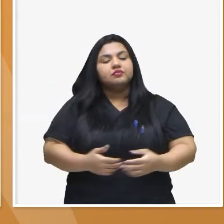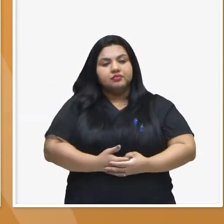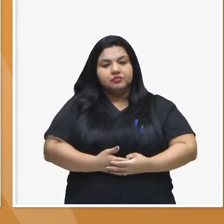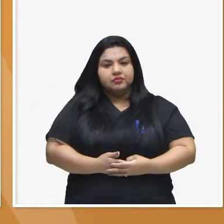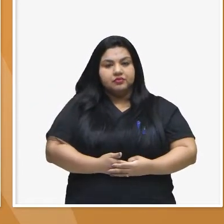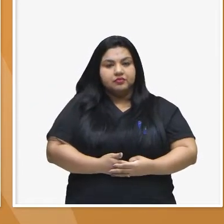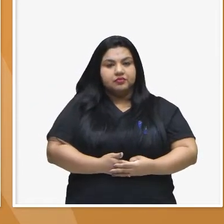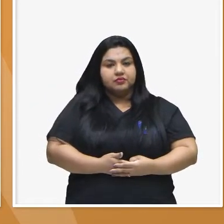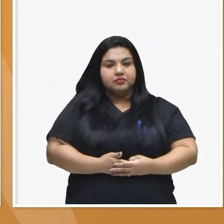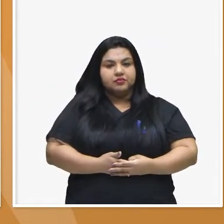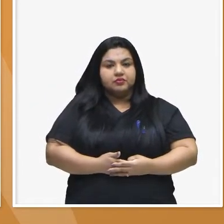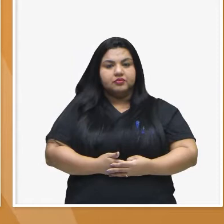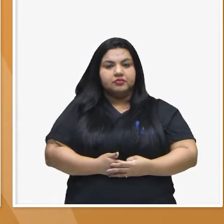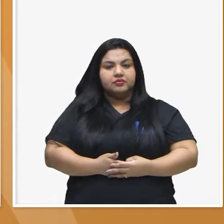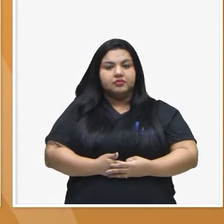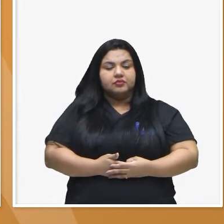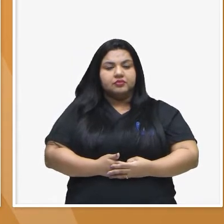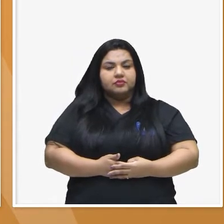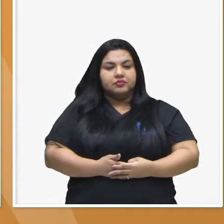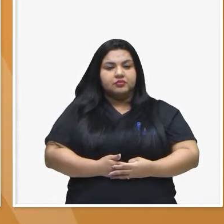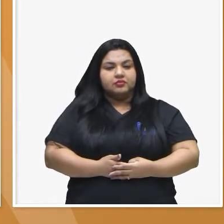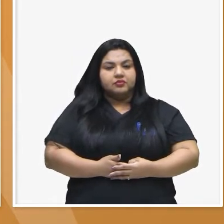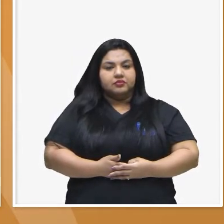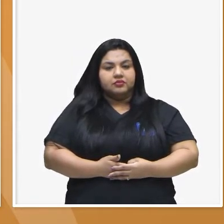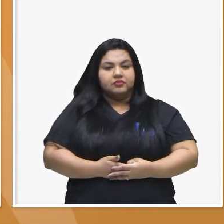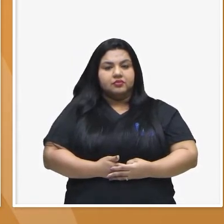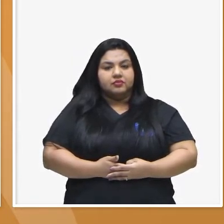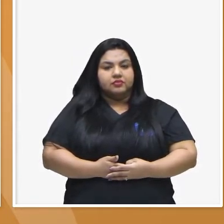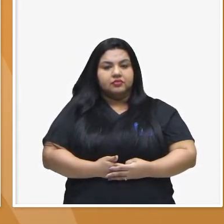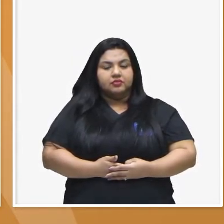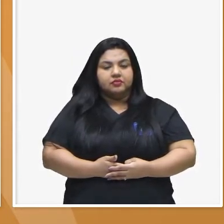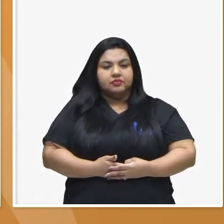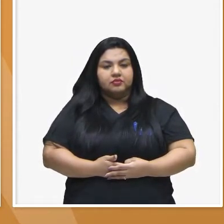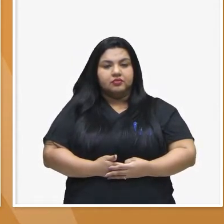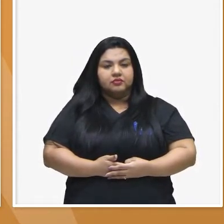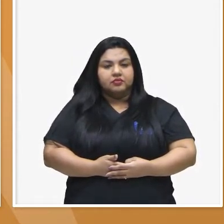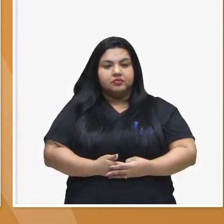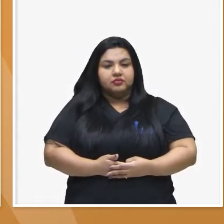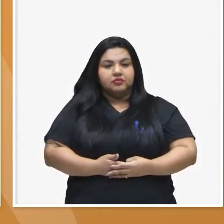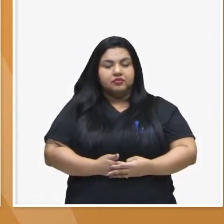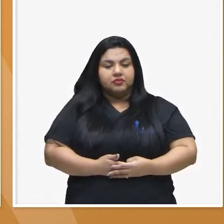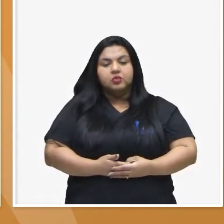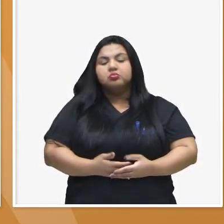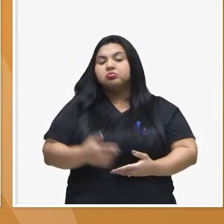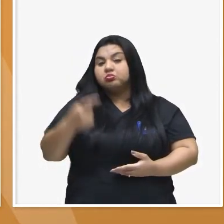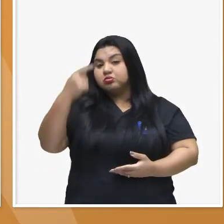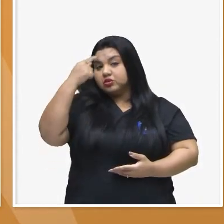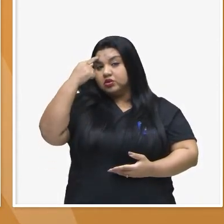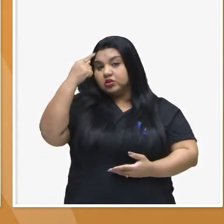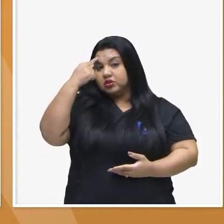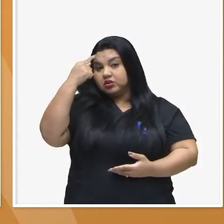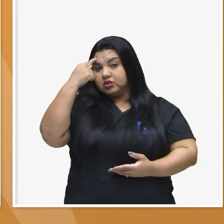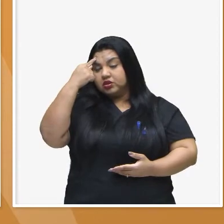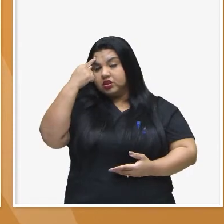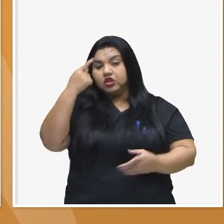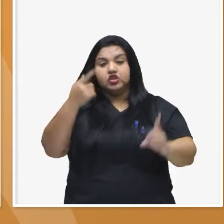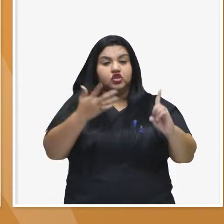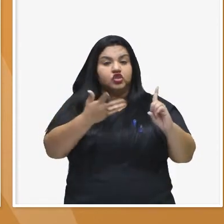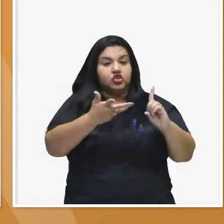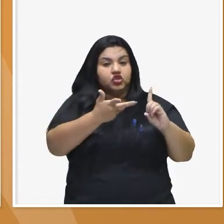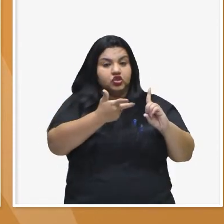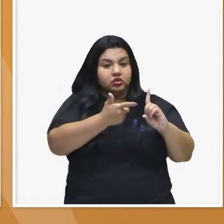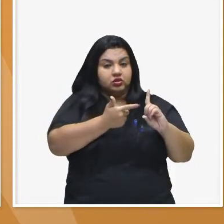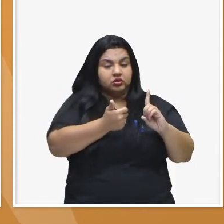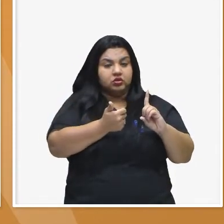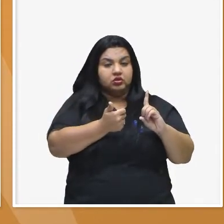outras. Então, por enquanto, vamos fixar nessa ideia, né? Dialética